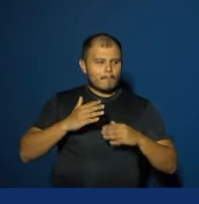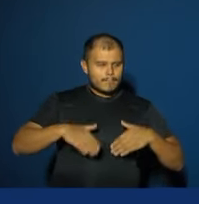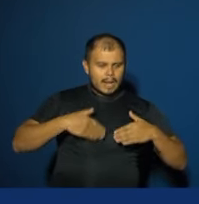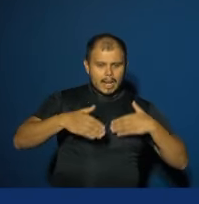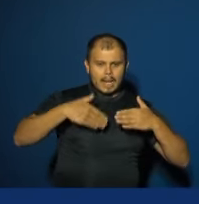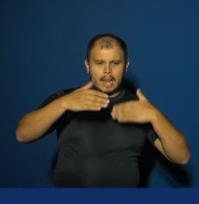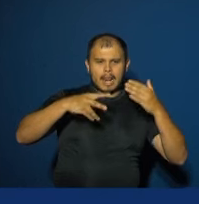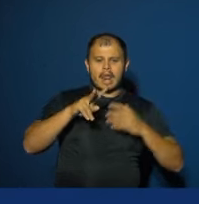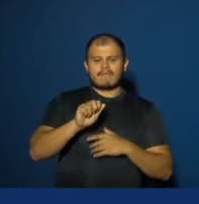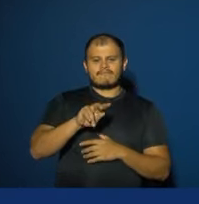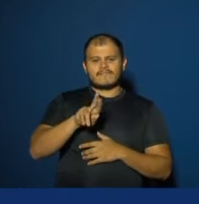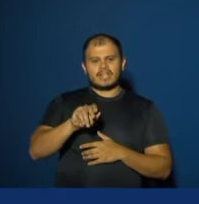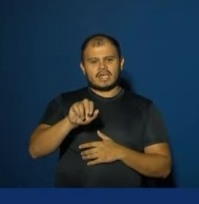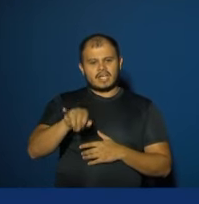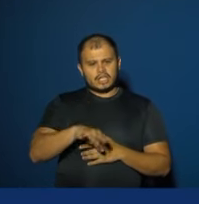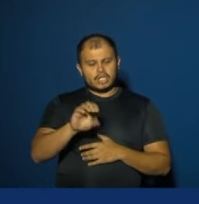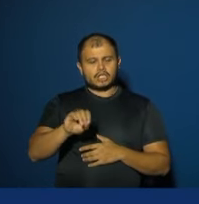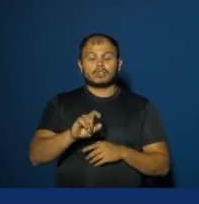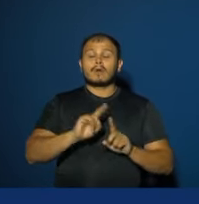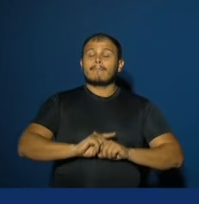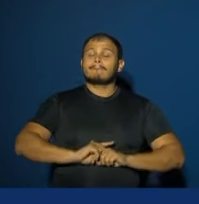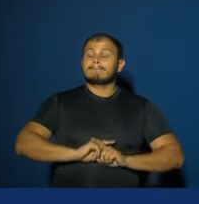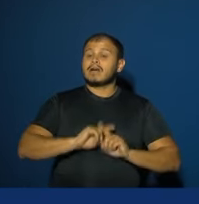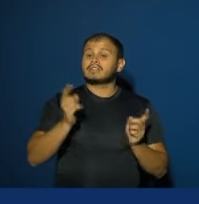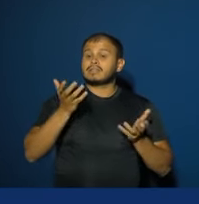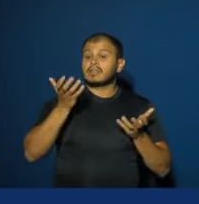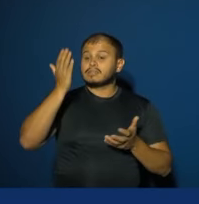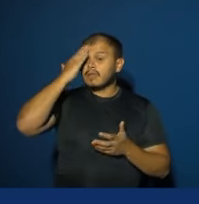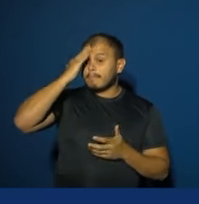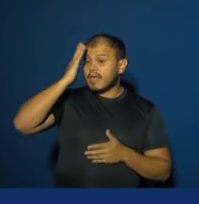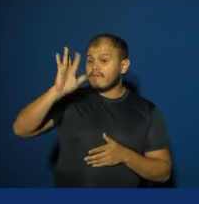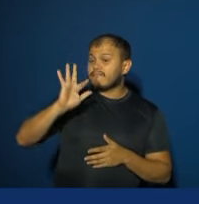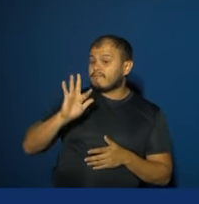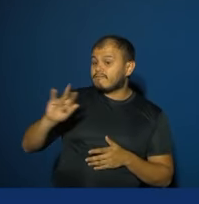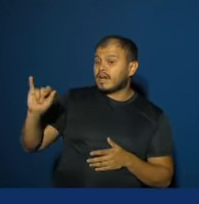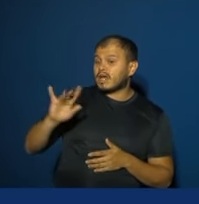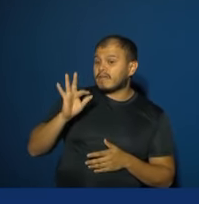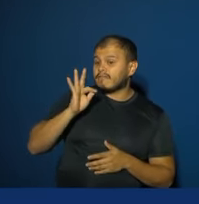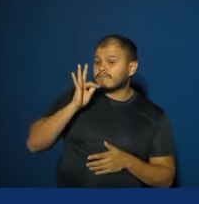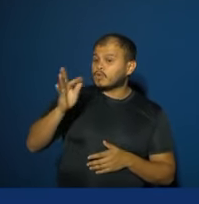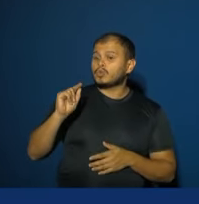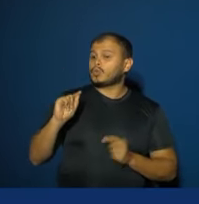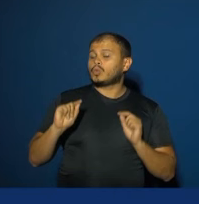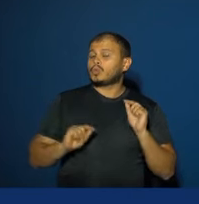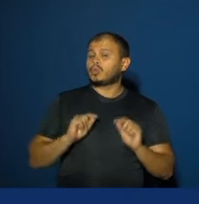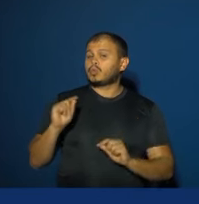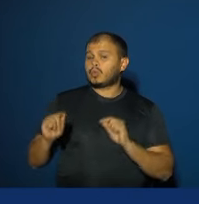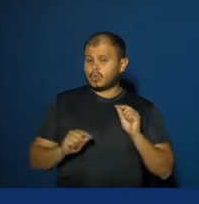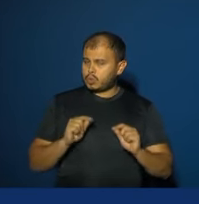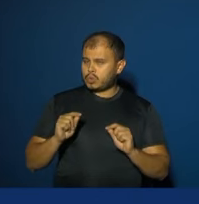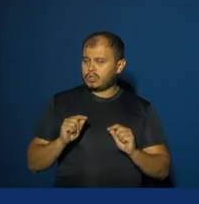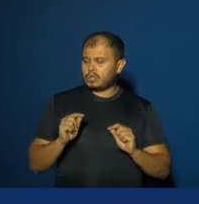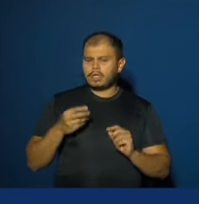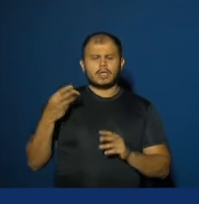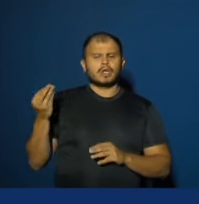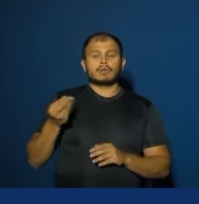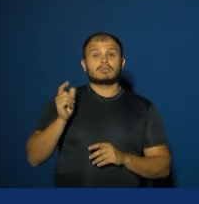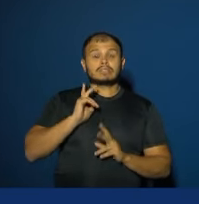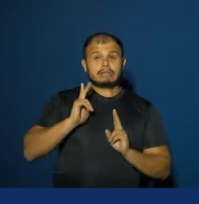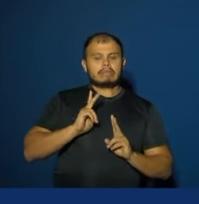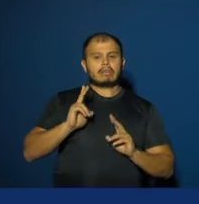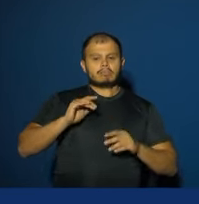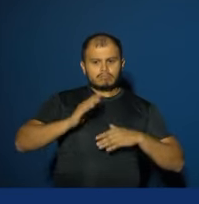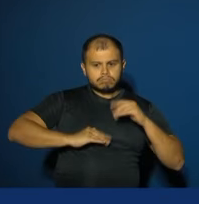transformação cultural mas eu queria ouvir um pouco de vocês Quais são os próximos passos né como é que esse varejo eh que sempre é muito dinâmico